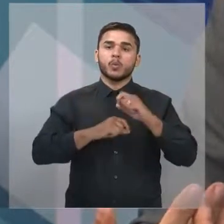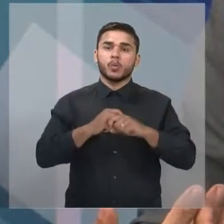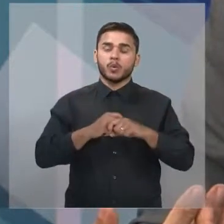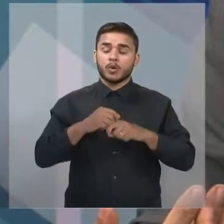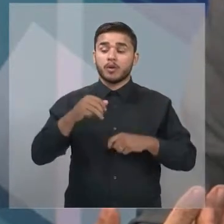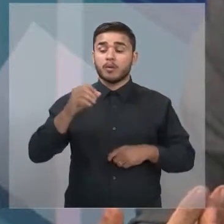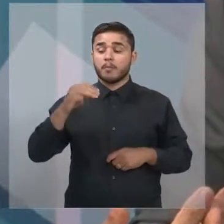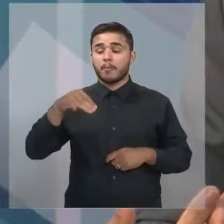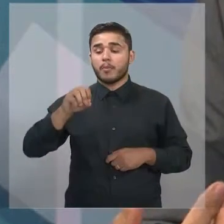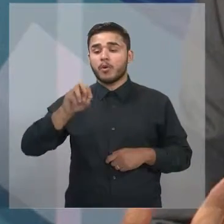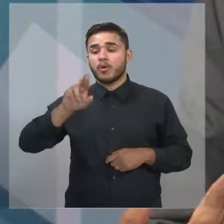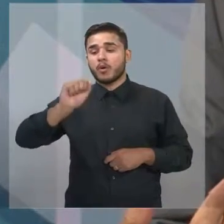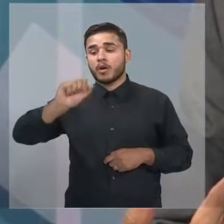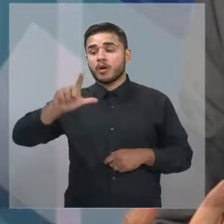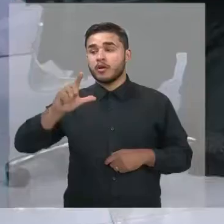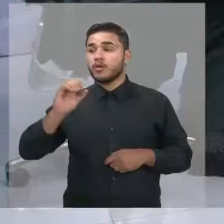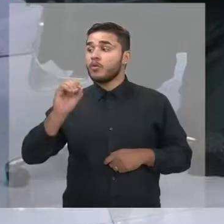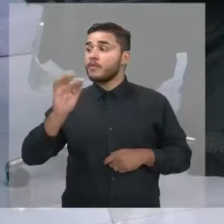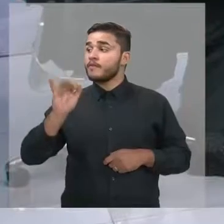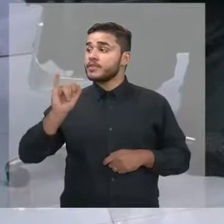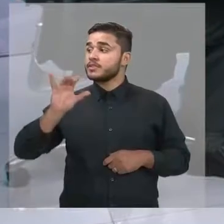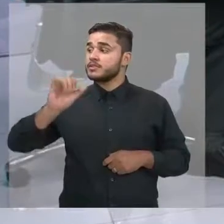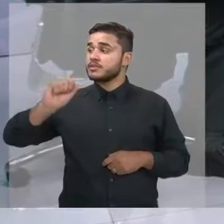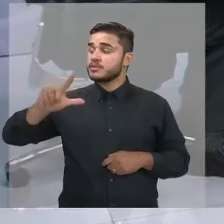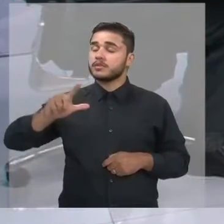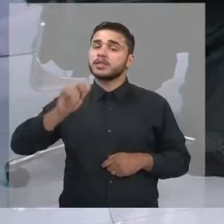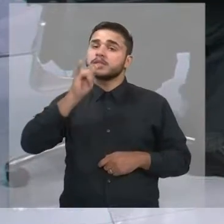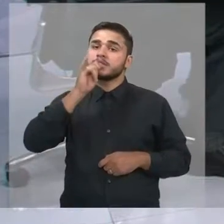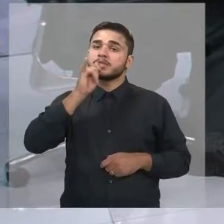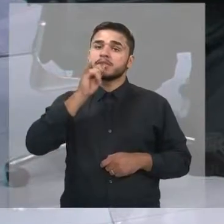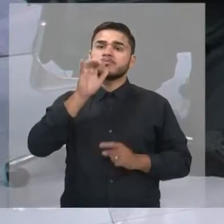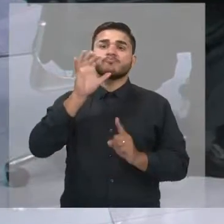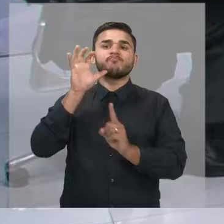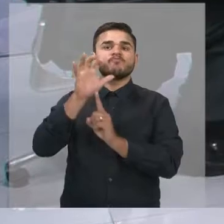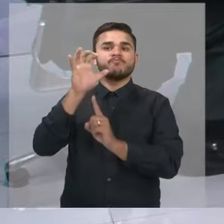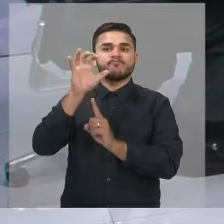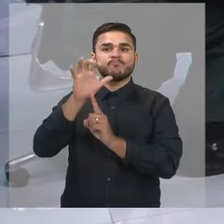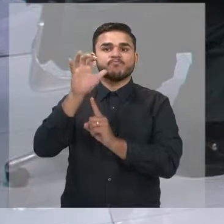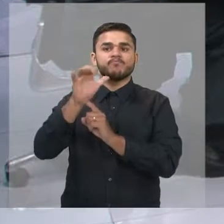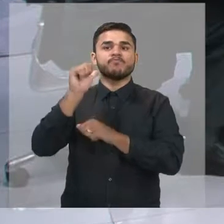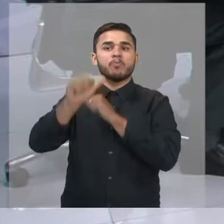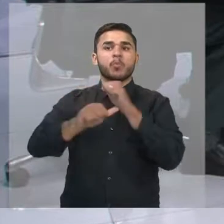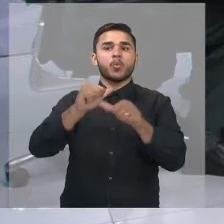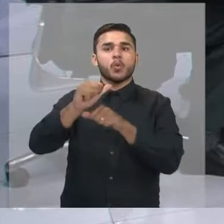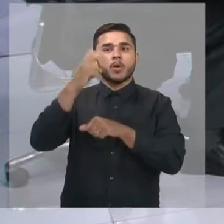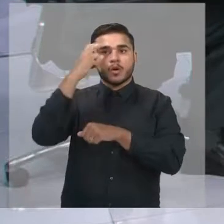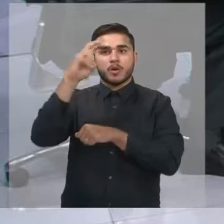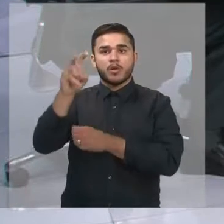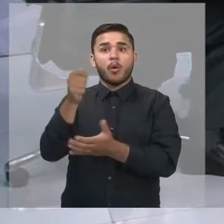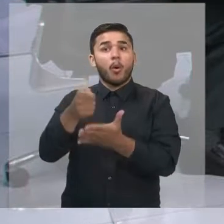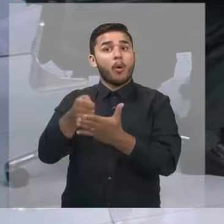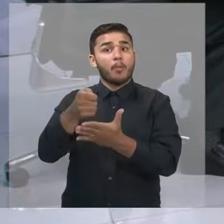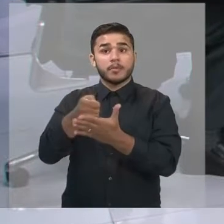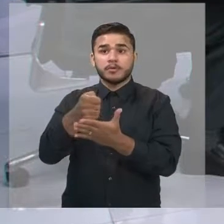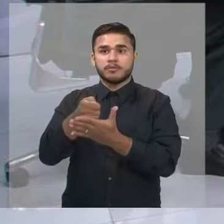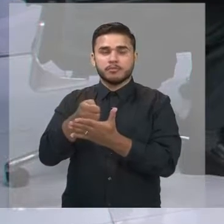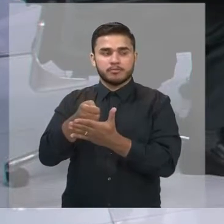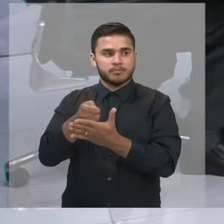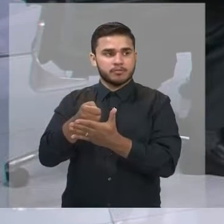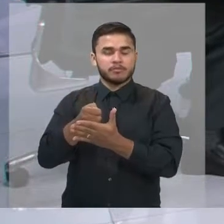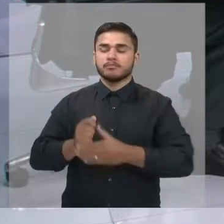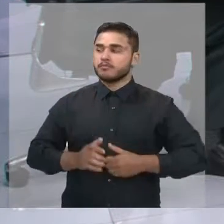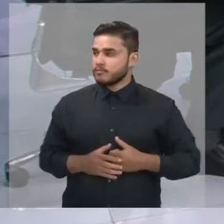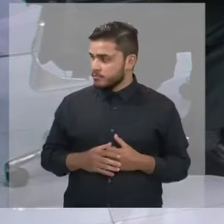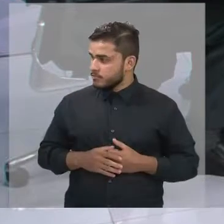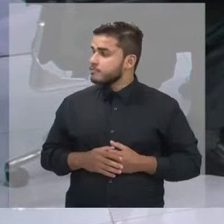moral que faz parte de um processo de imposição de uma mudança cultural forçada. E isso